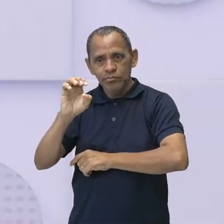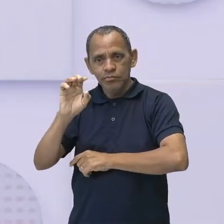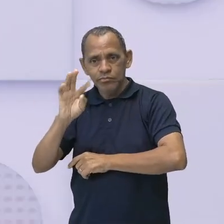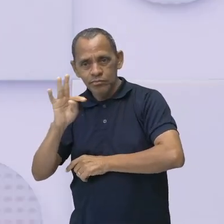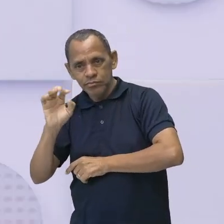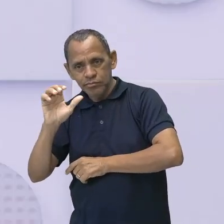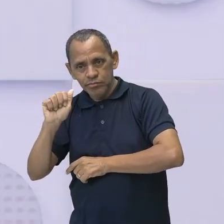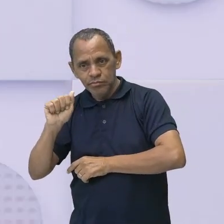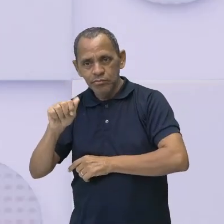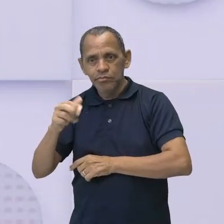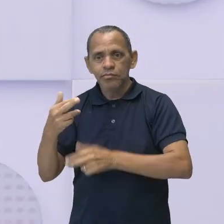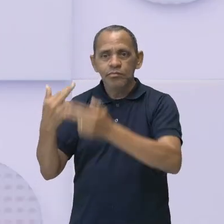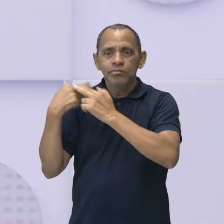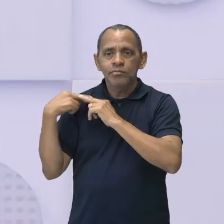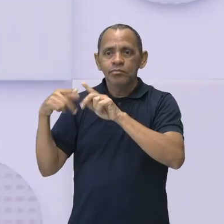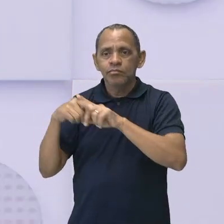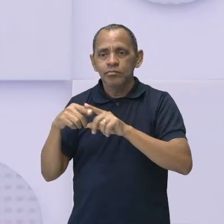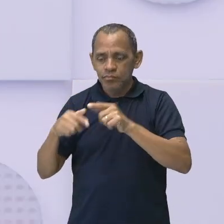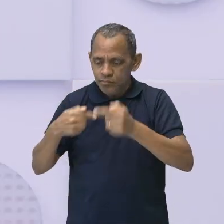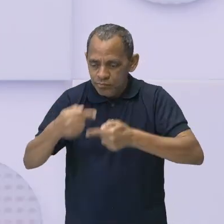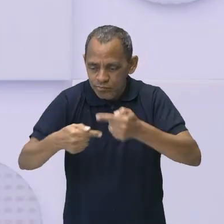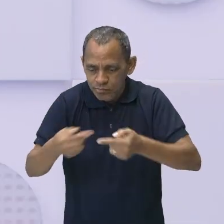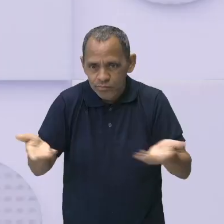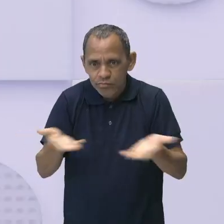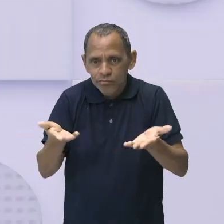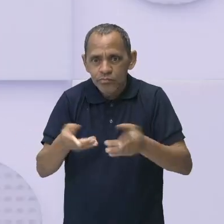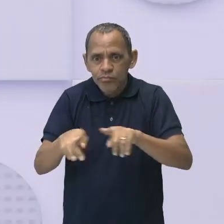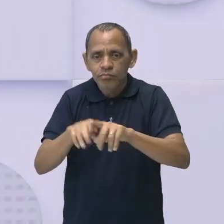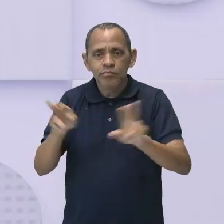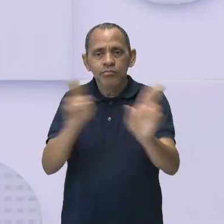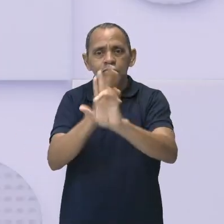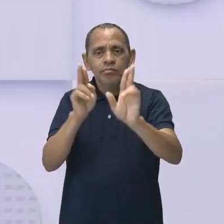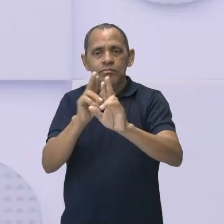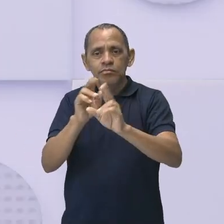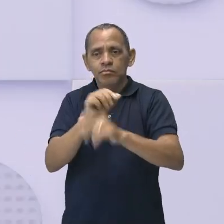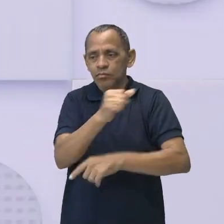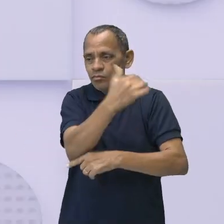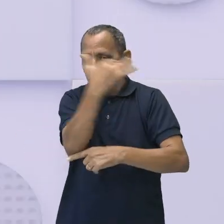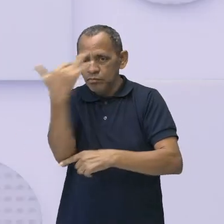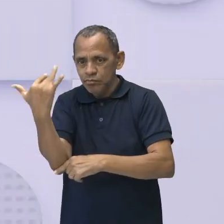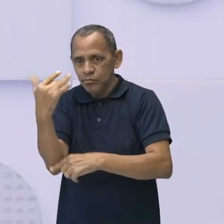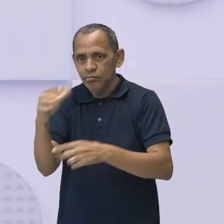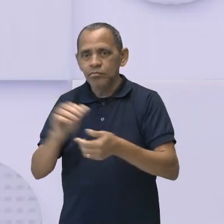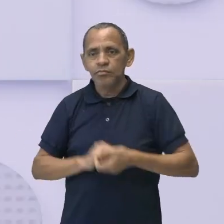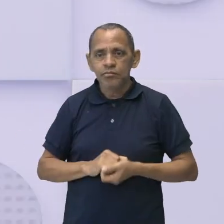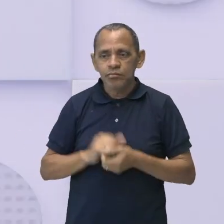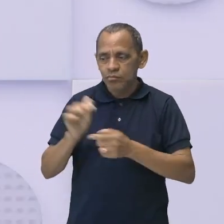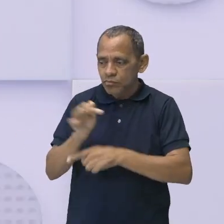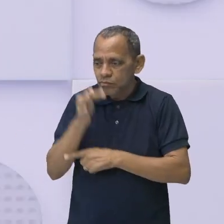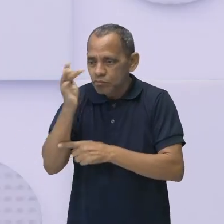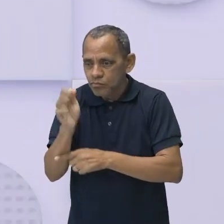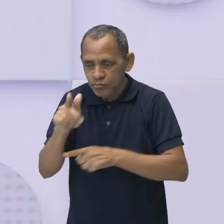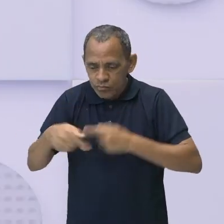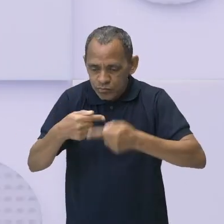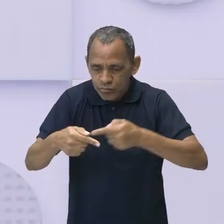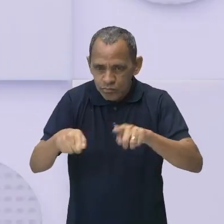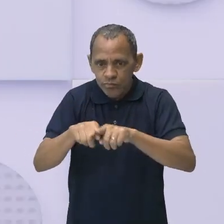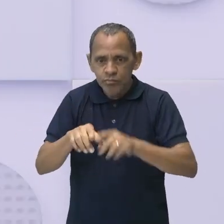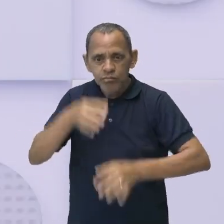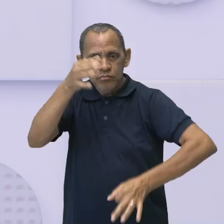e sustentabilidade. Então, são aí temas que a ética e a bioética vão